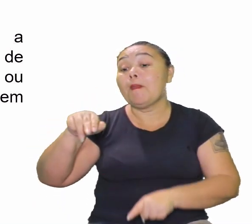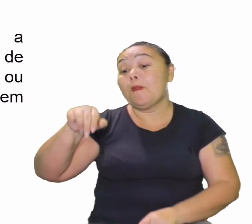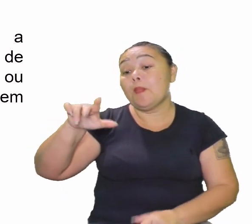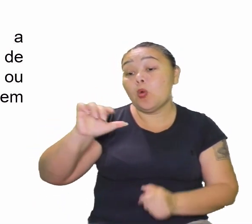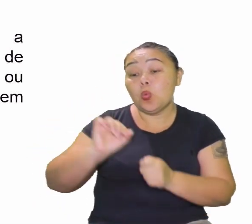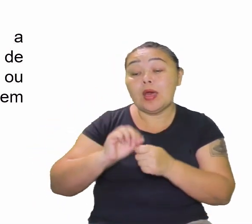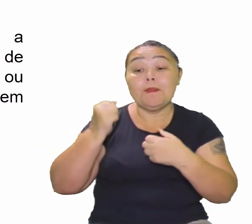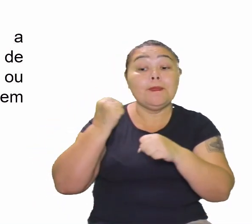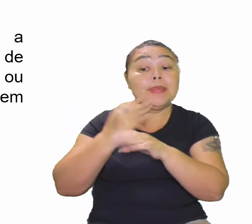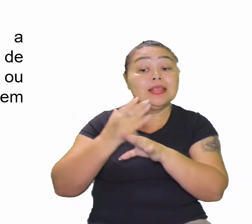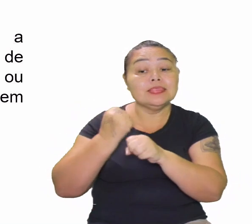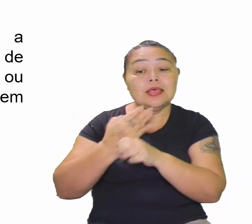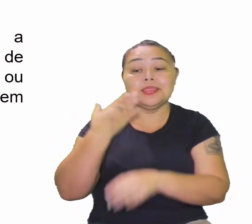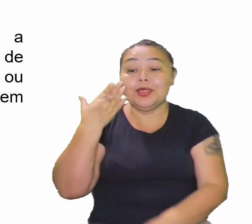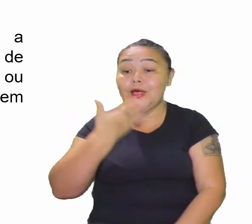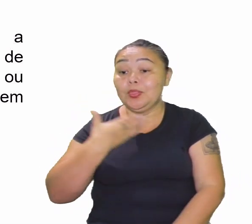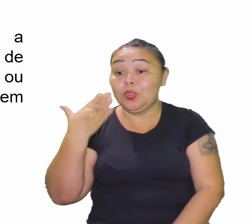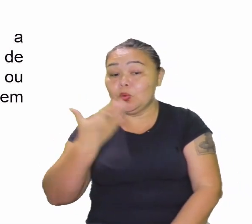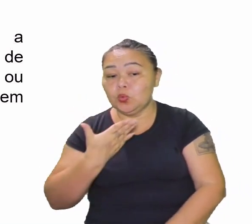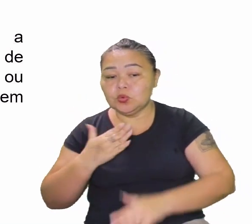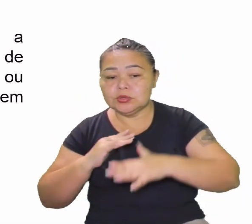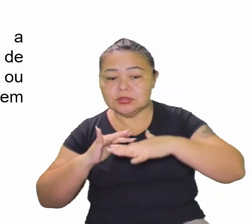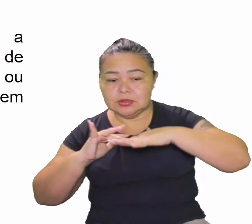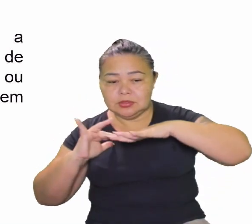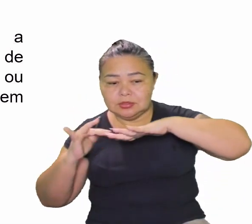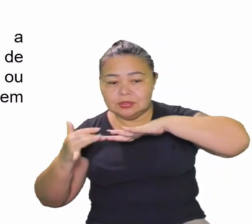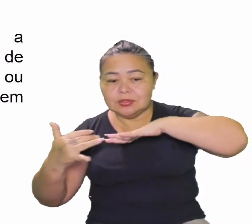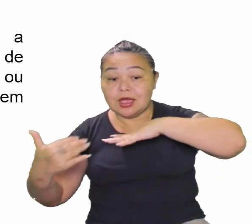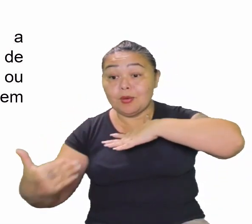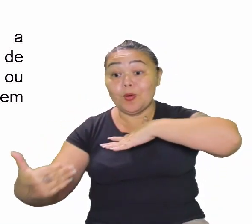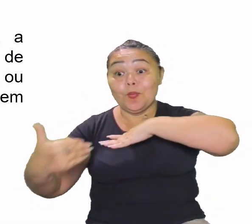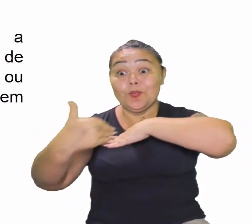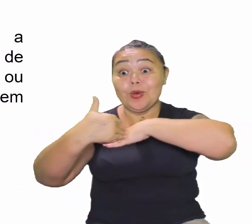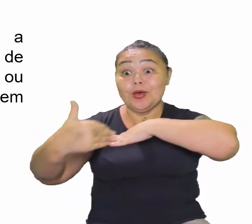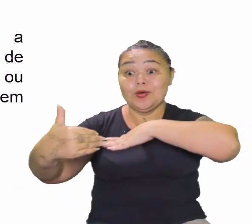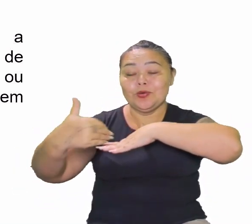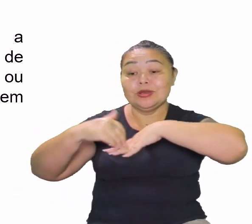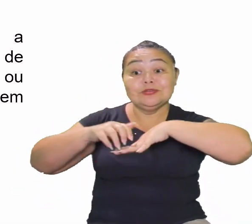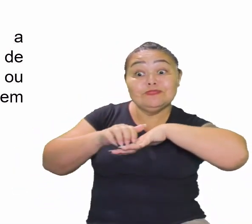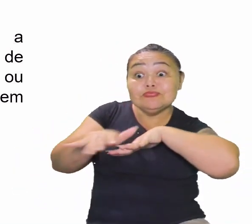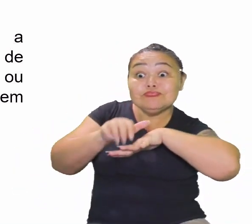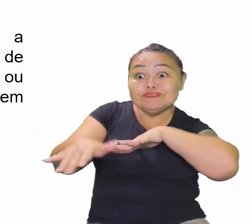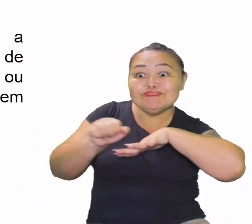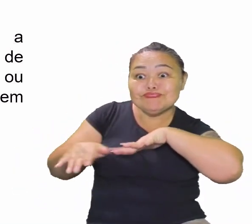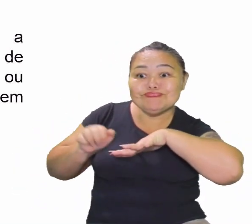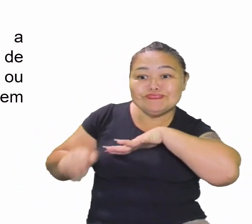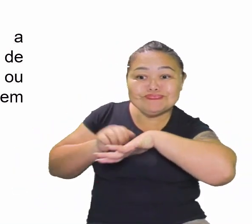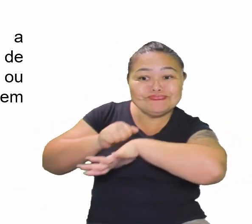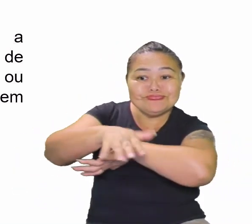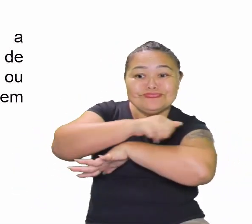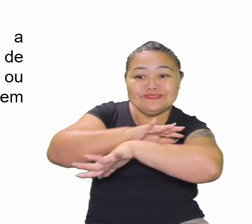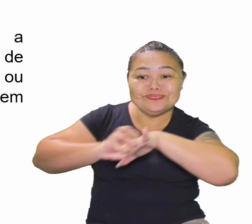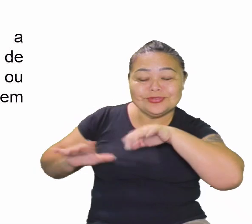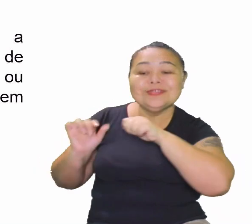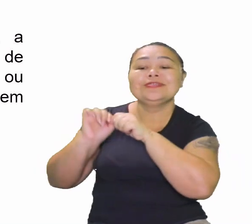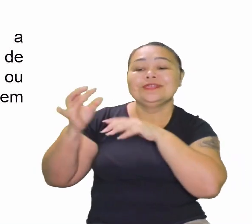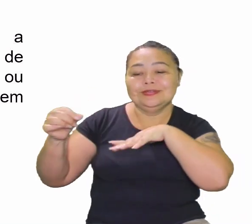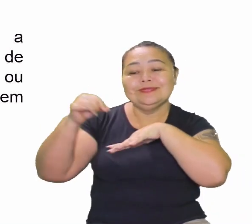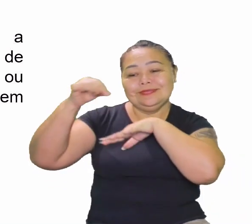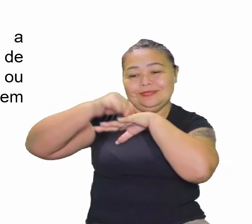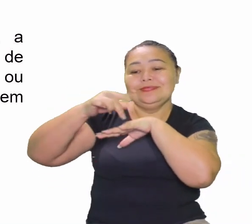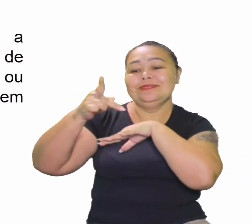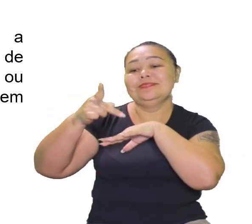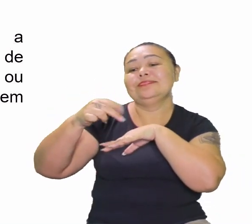tá? Nas bordas da cultura, que deve ser protegida porque elas acabam afugentando a presença, né, desses